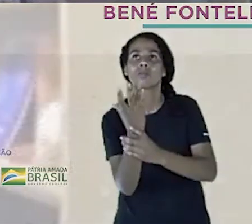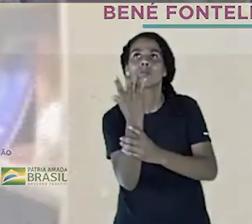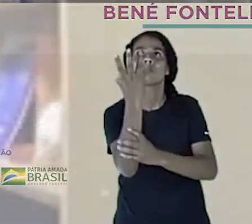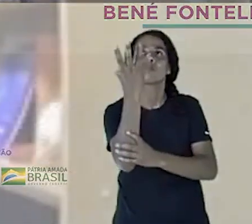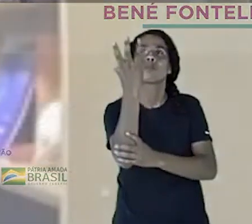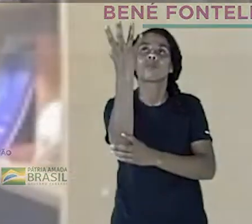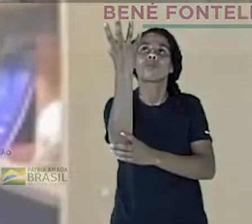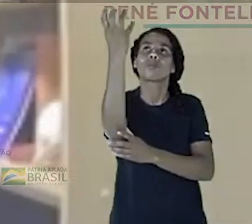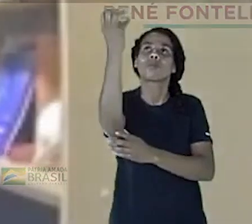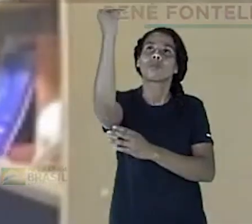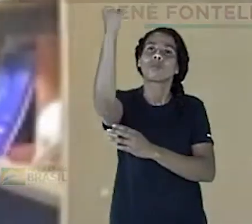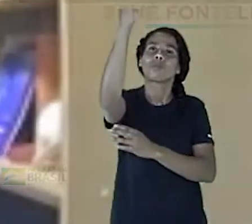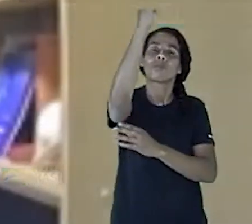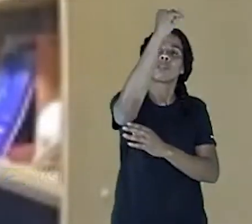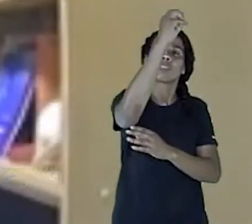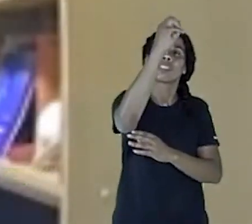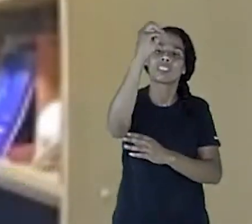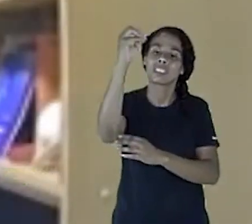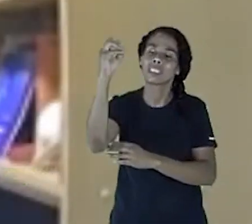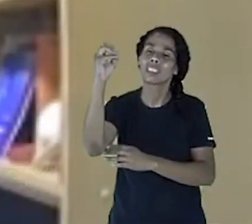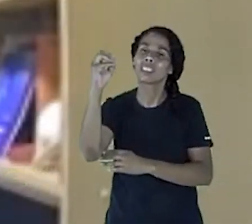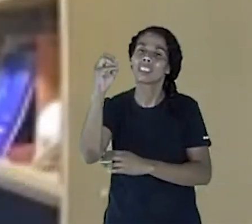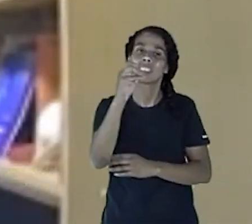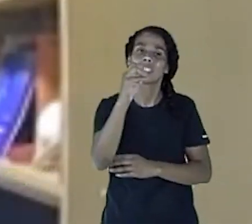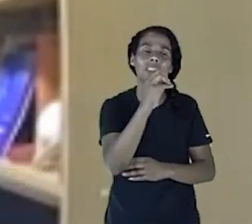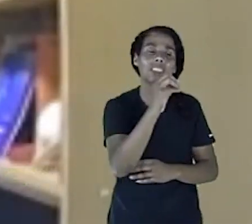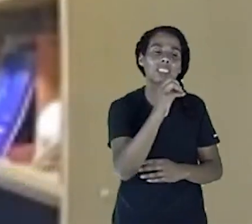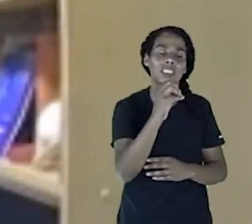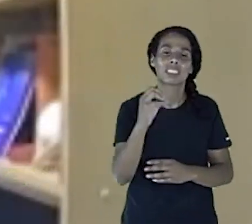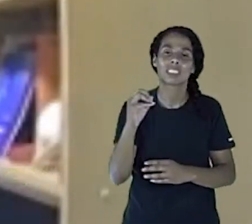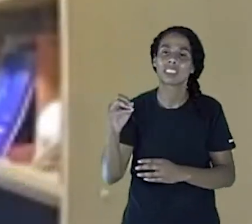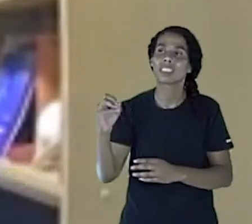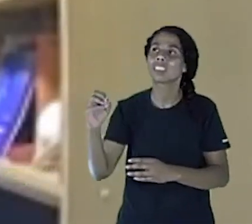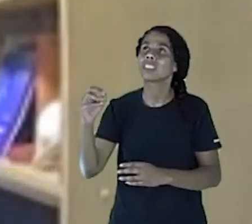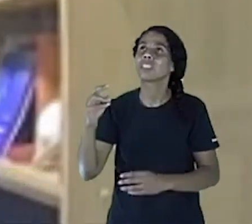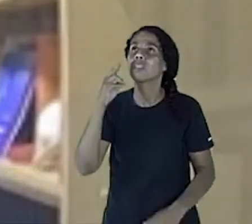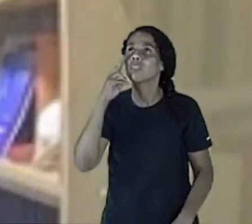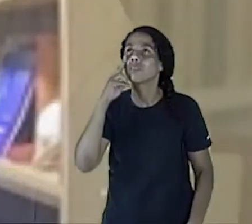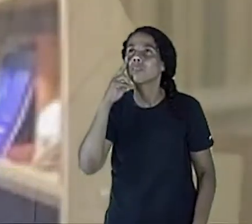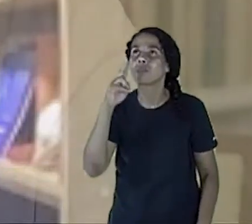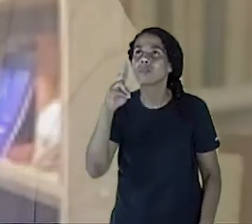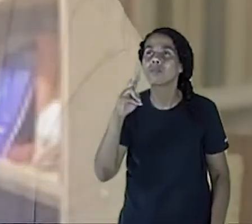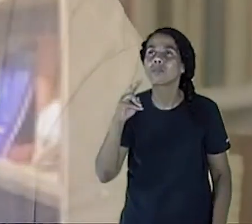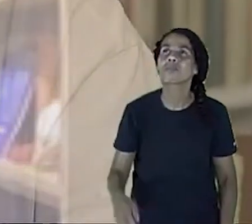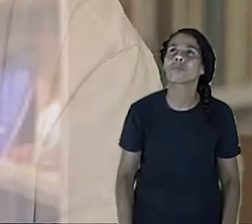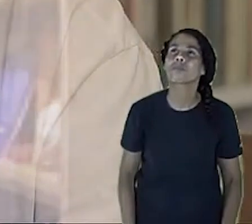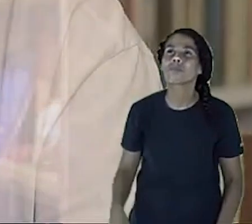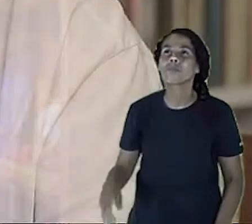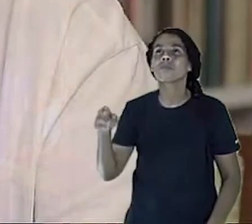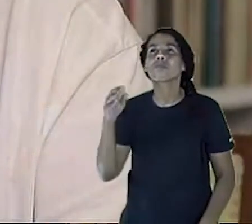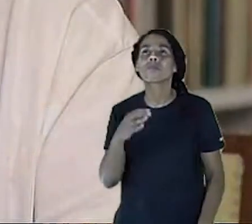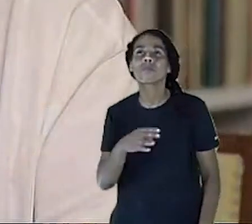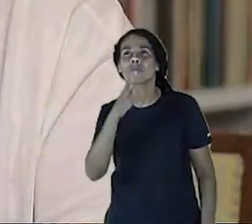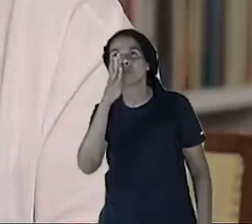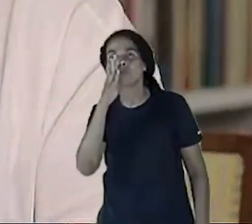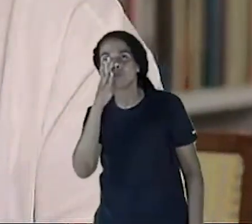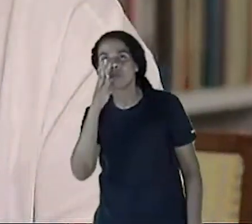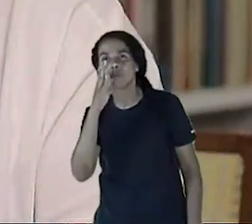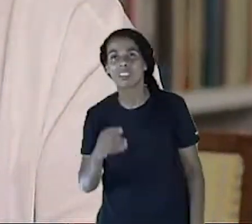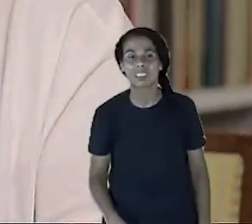Abacateiro, saiba que na refazenda tu me ensina a fazer renda, que eu te ensino a namorar.